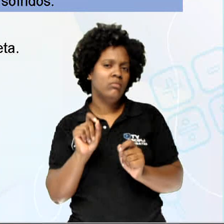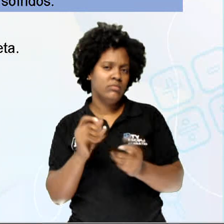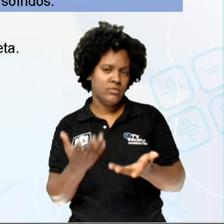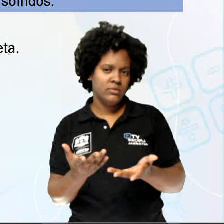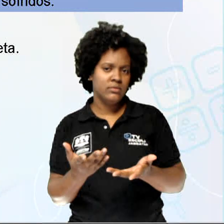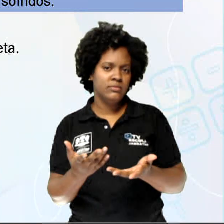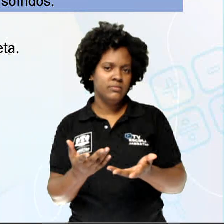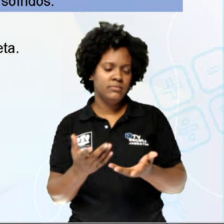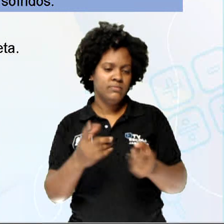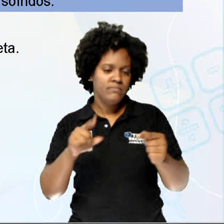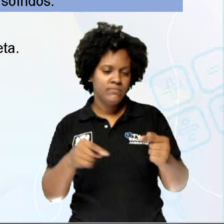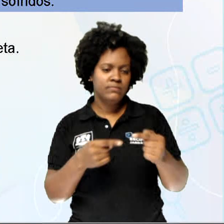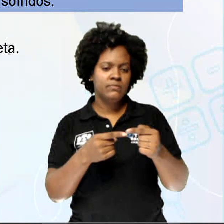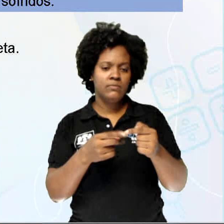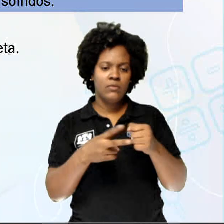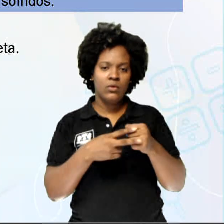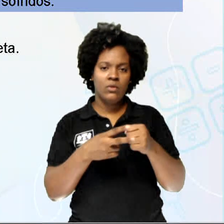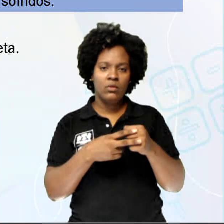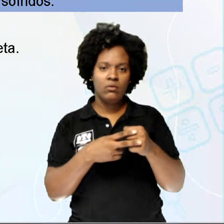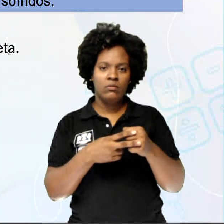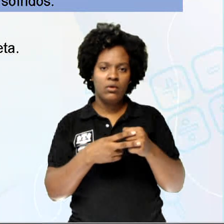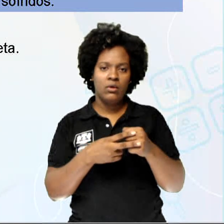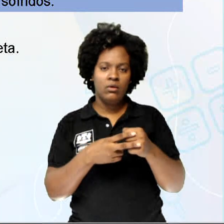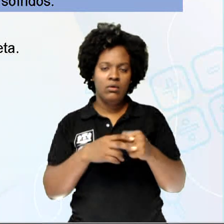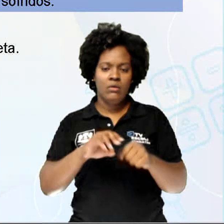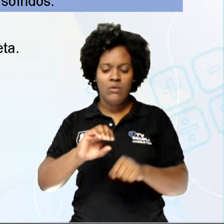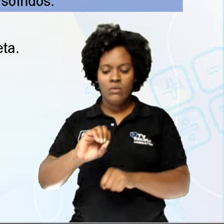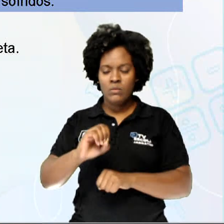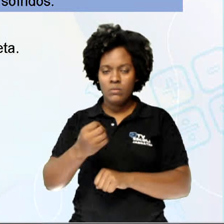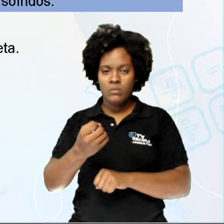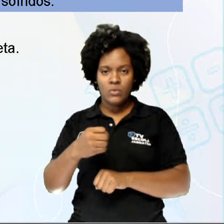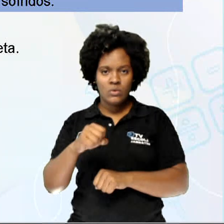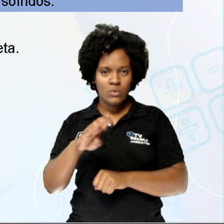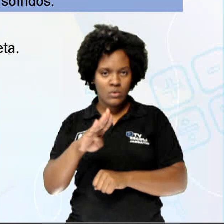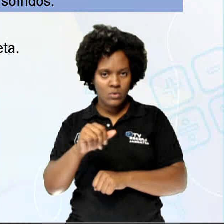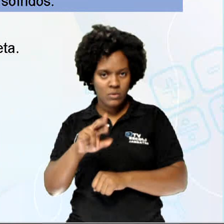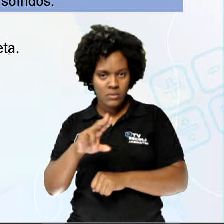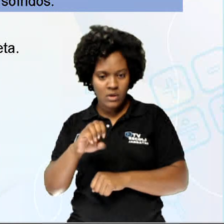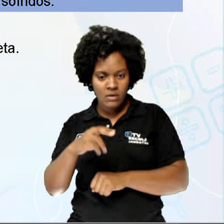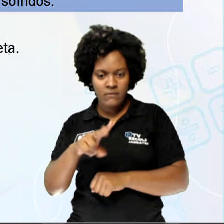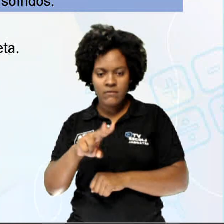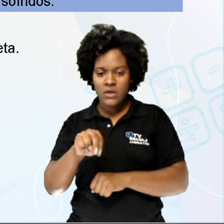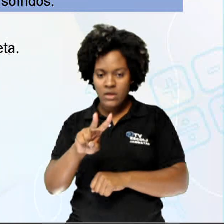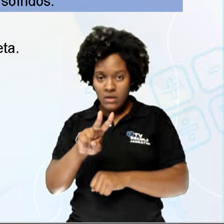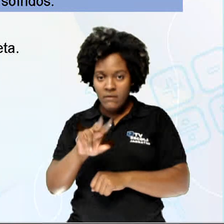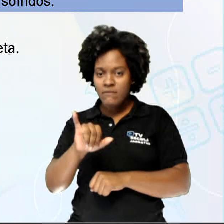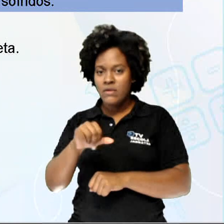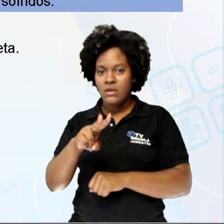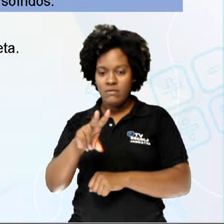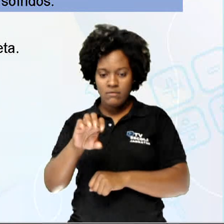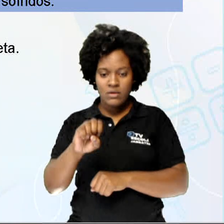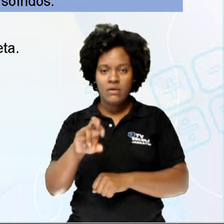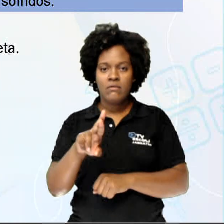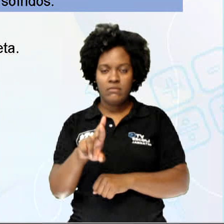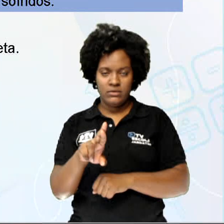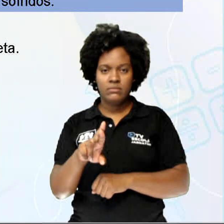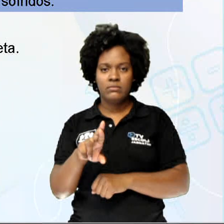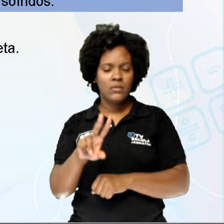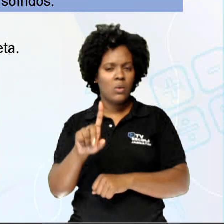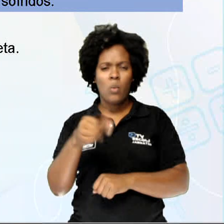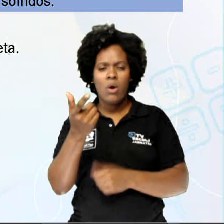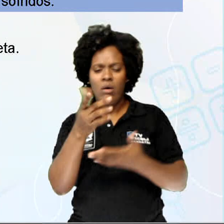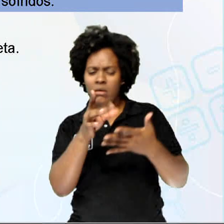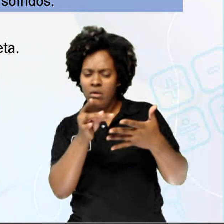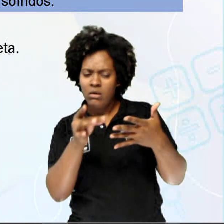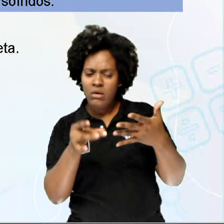do verbo sobreviver estava estabelecida aqui no nosso enunciado. Vejamos em que outra alternativa de A